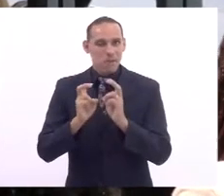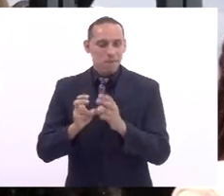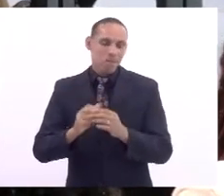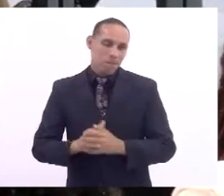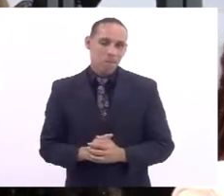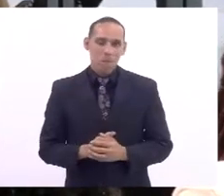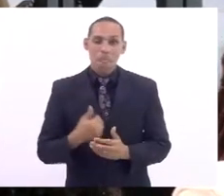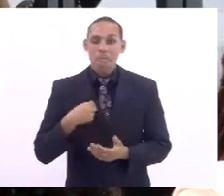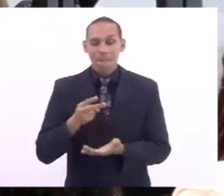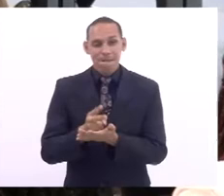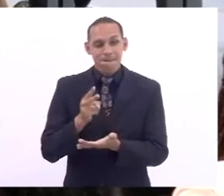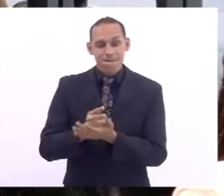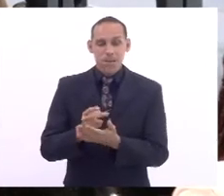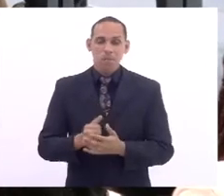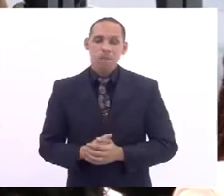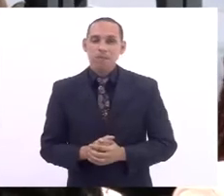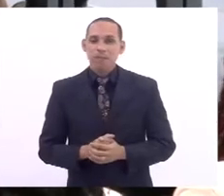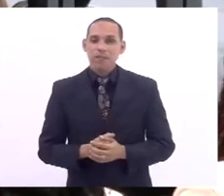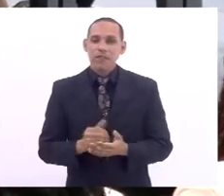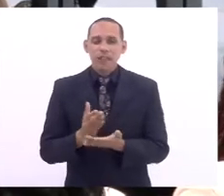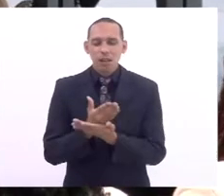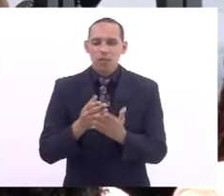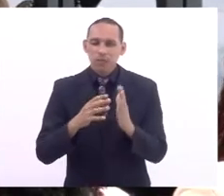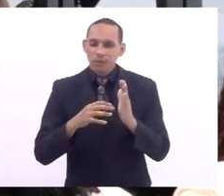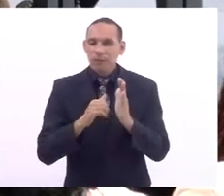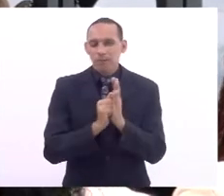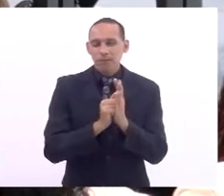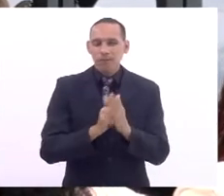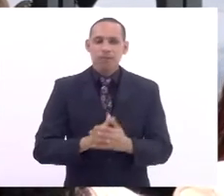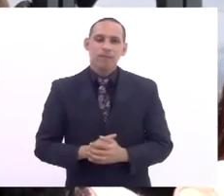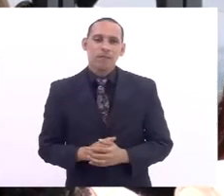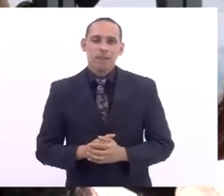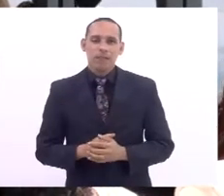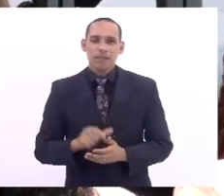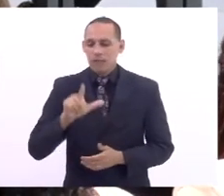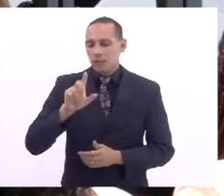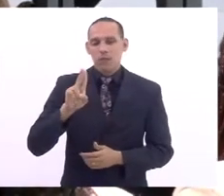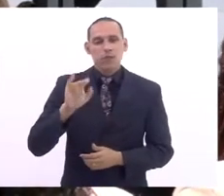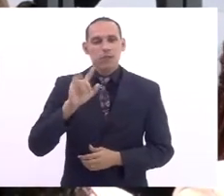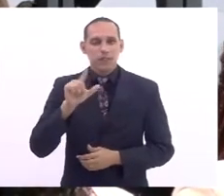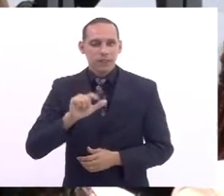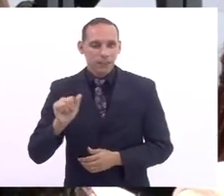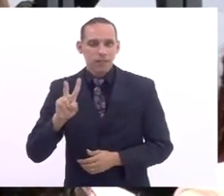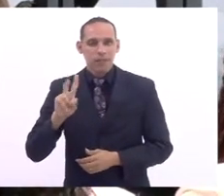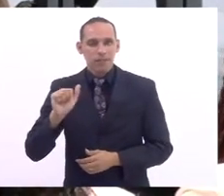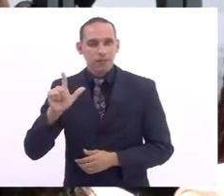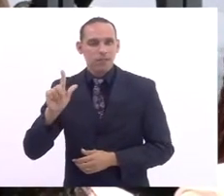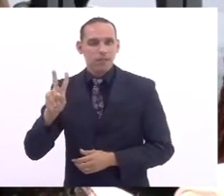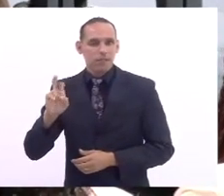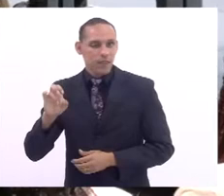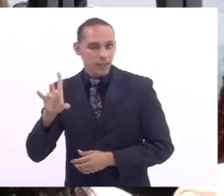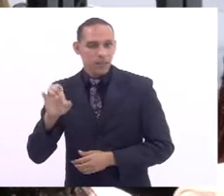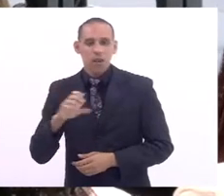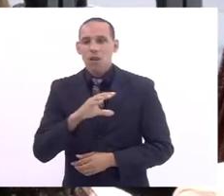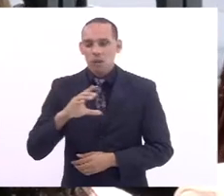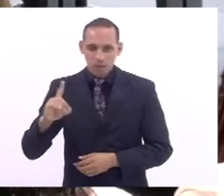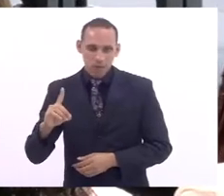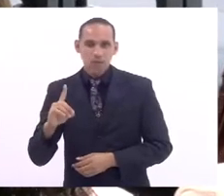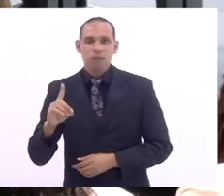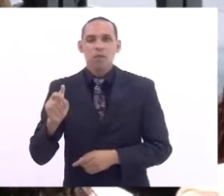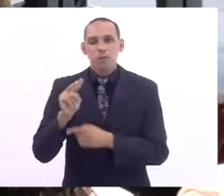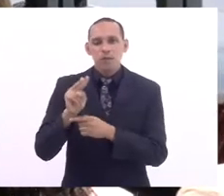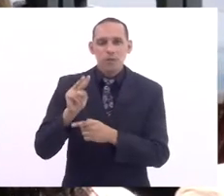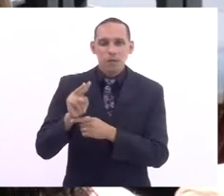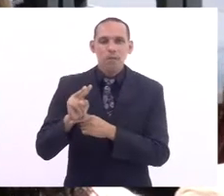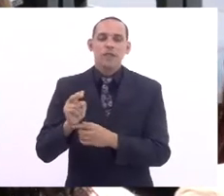bom eu vou continuar fazendo alguns registros da nominata Luis Fernando Valverde coordenador do Observatório colaborativa agenda